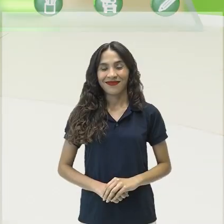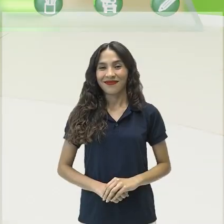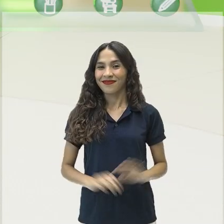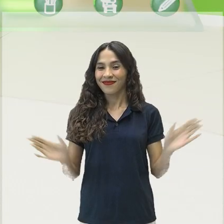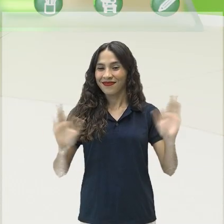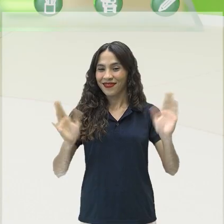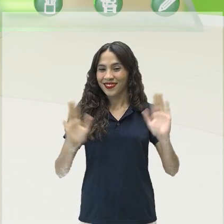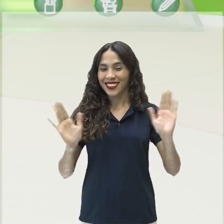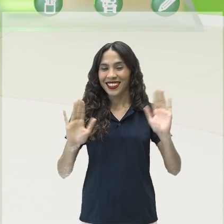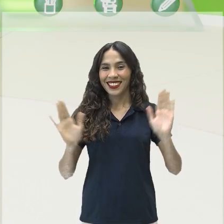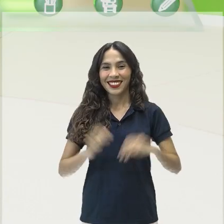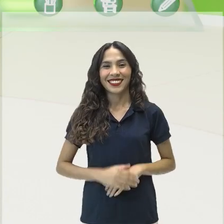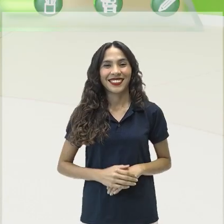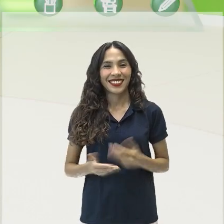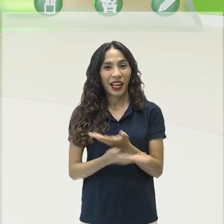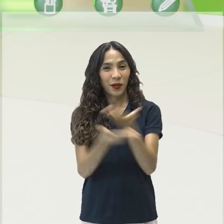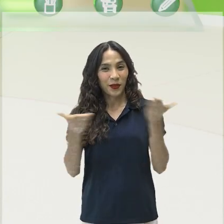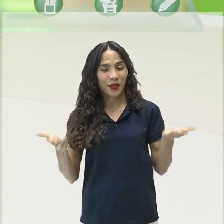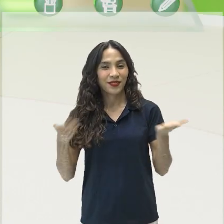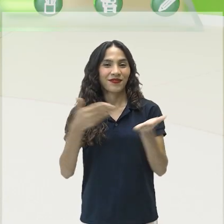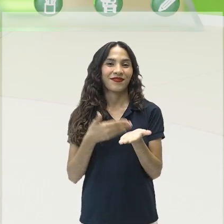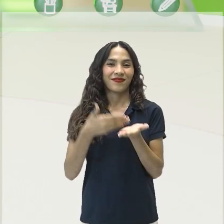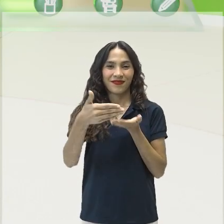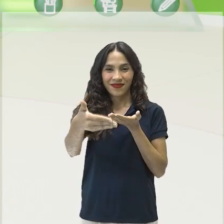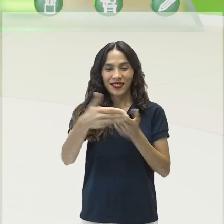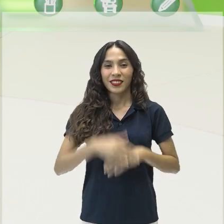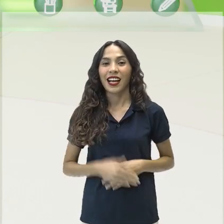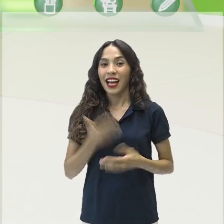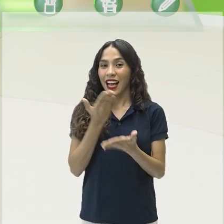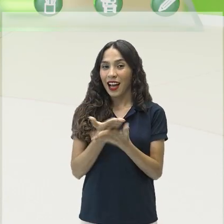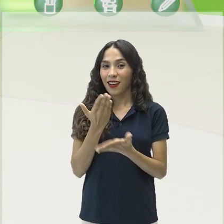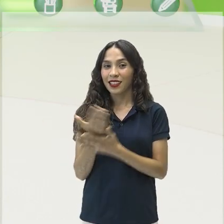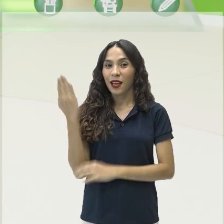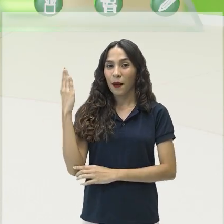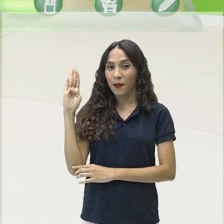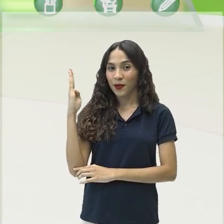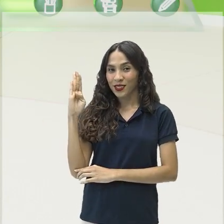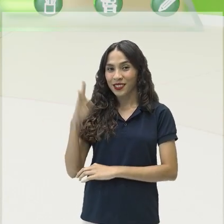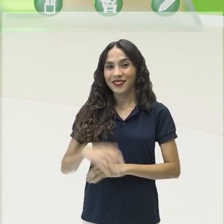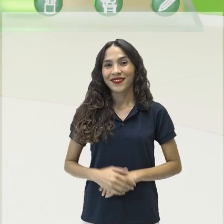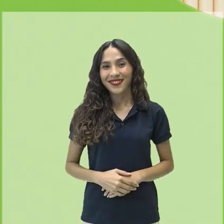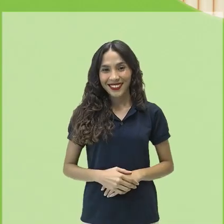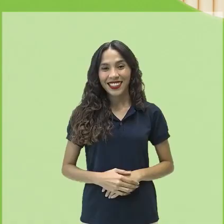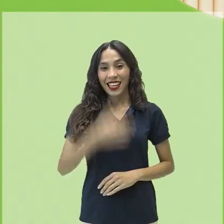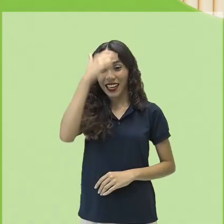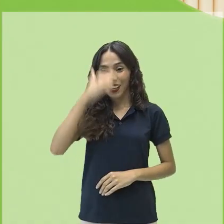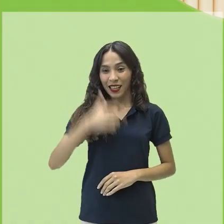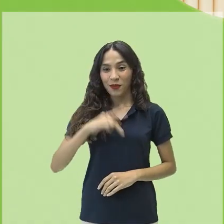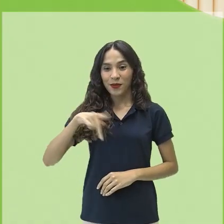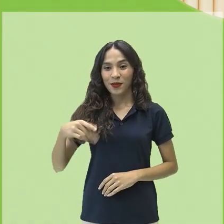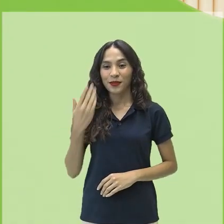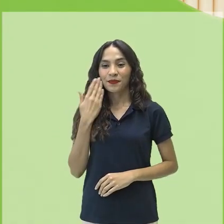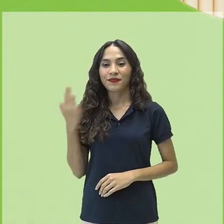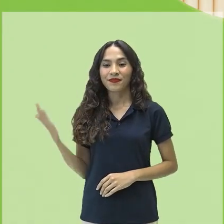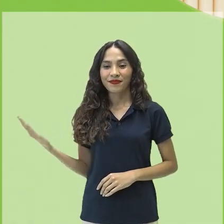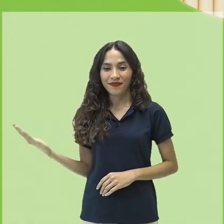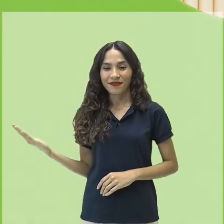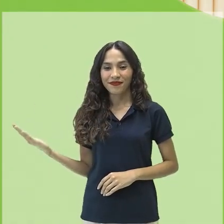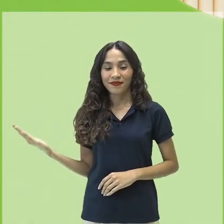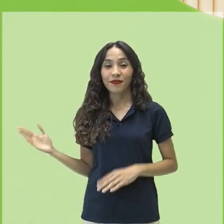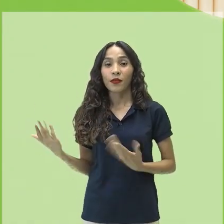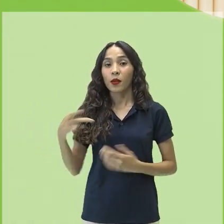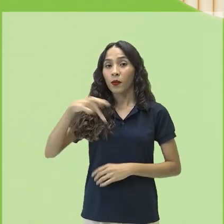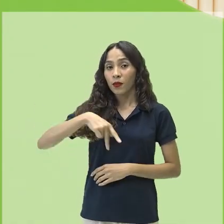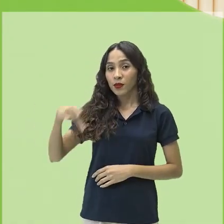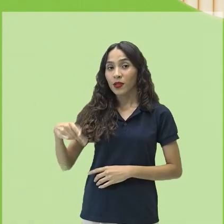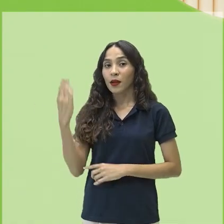Olá a todos! Vamos dar início à aula de Biologia. Eu sou a professora Gisele Palmeira, professora